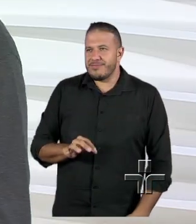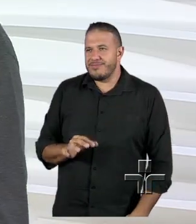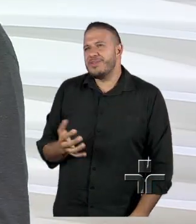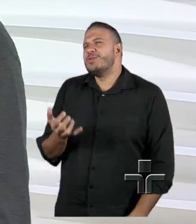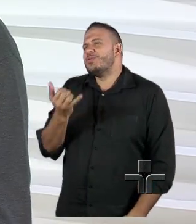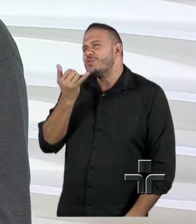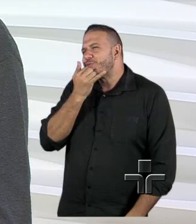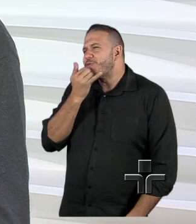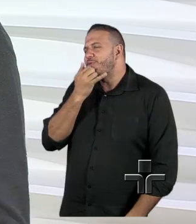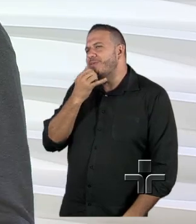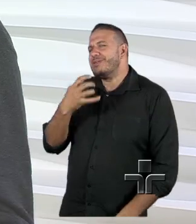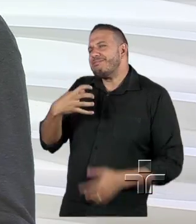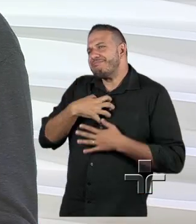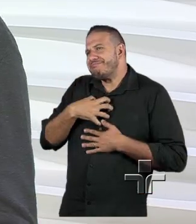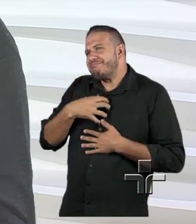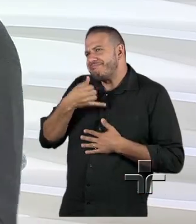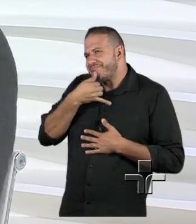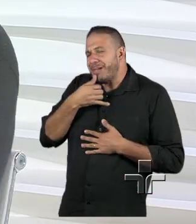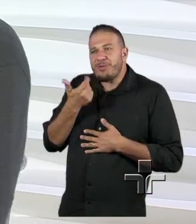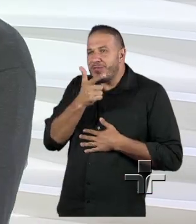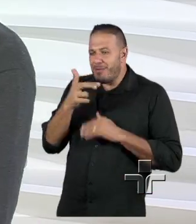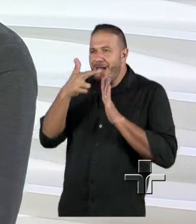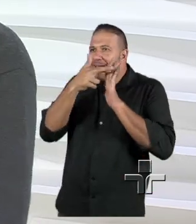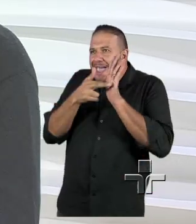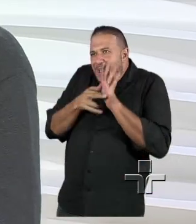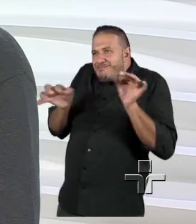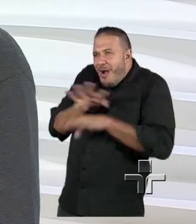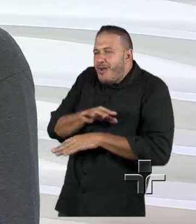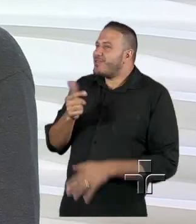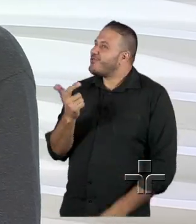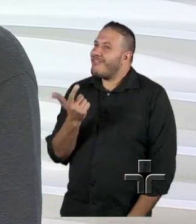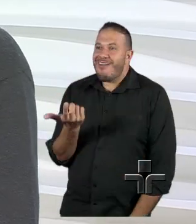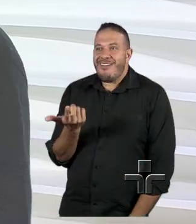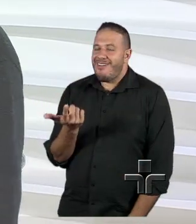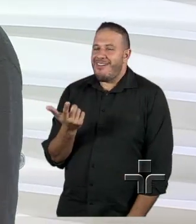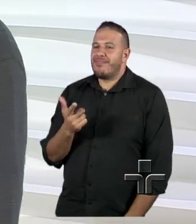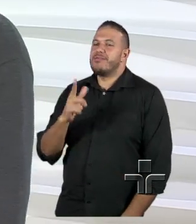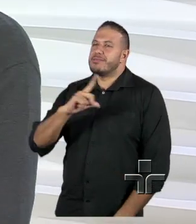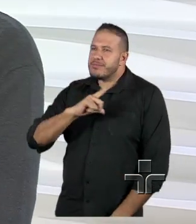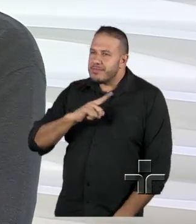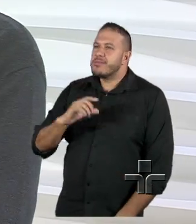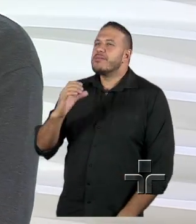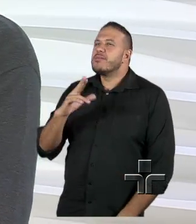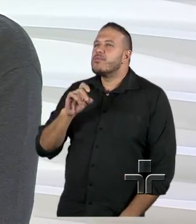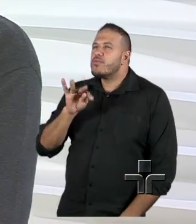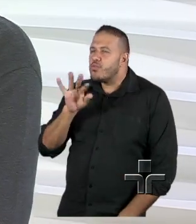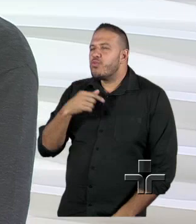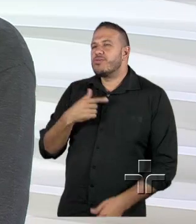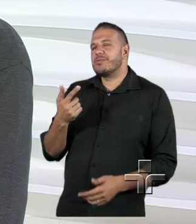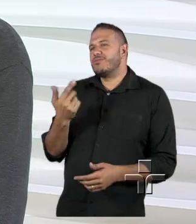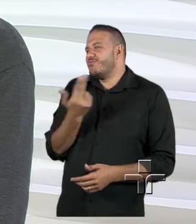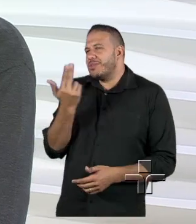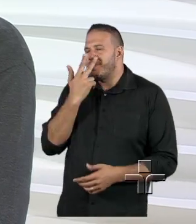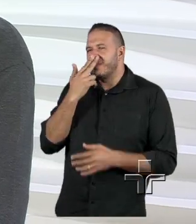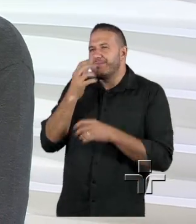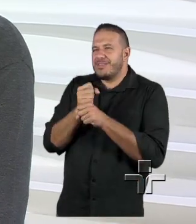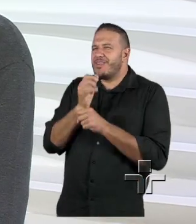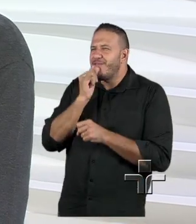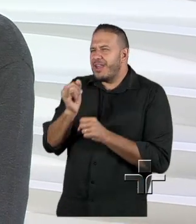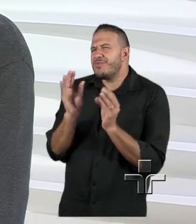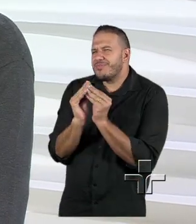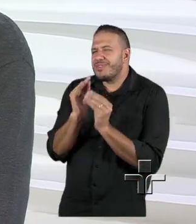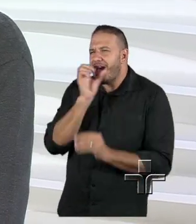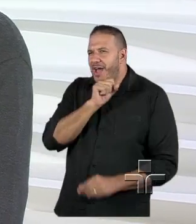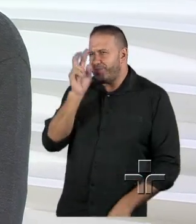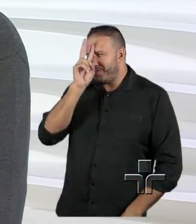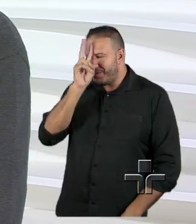te decepcionar, Não dá pra ter. mas não tem uma regra. Não tem. Veja, existe o teu custo e tem o mercado. Mas um dado bacana de contar, uma historinha rápida,